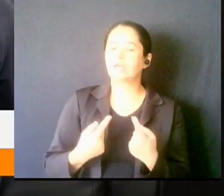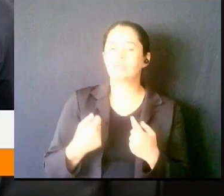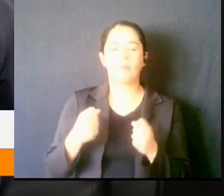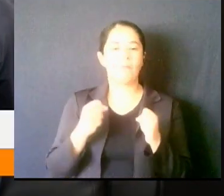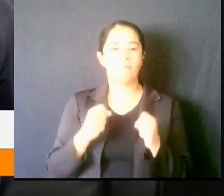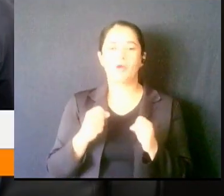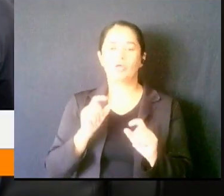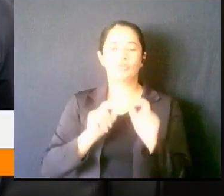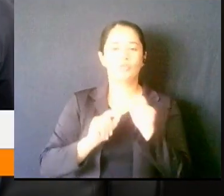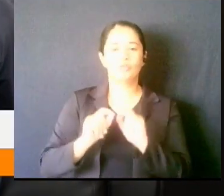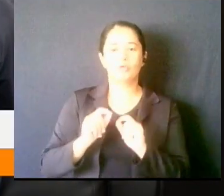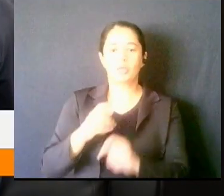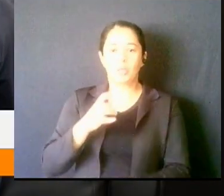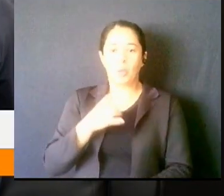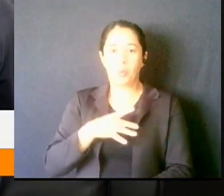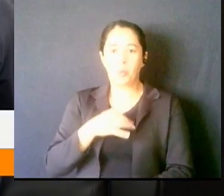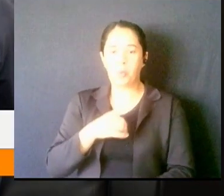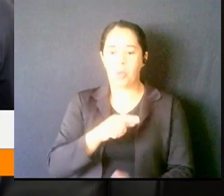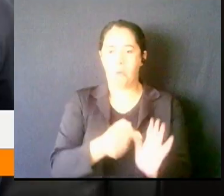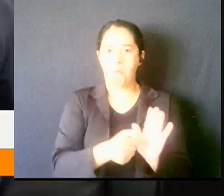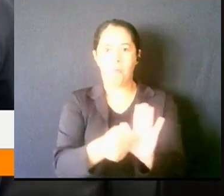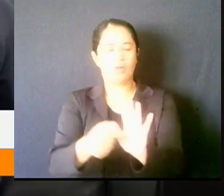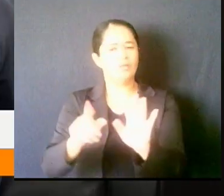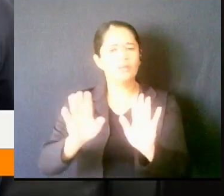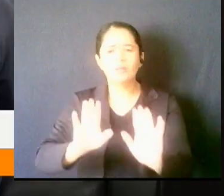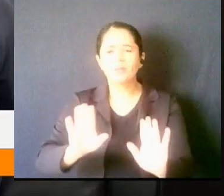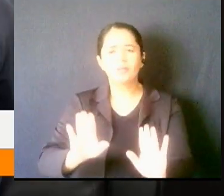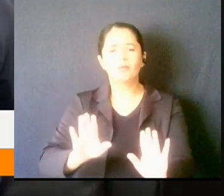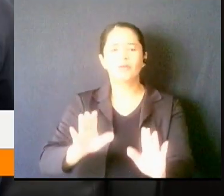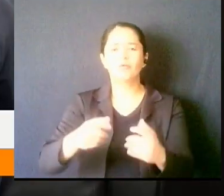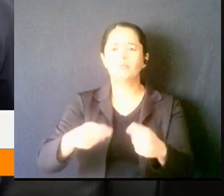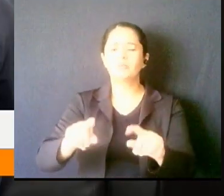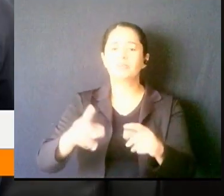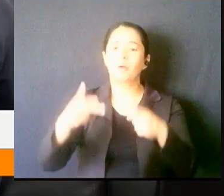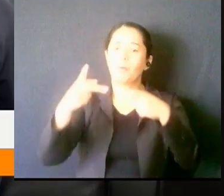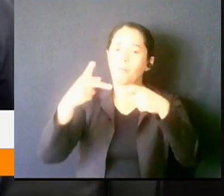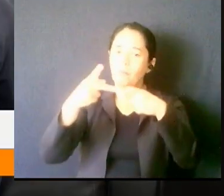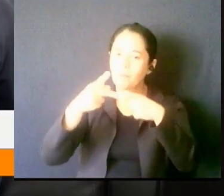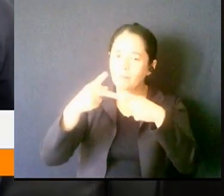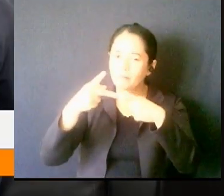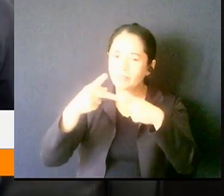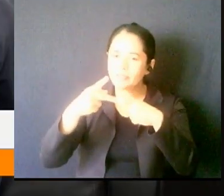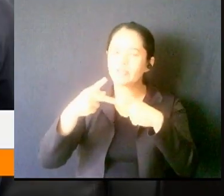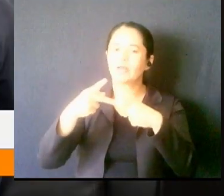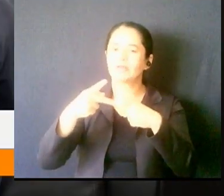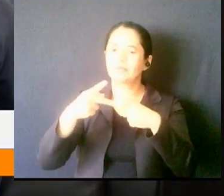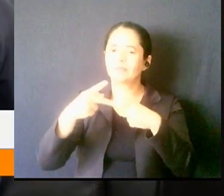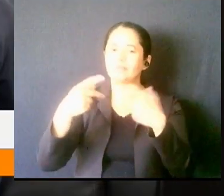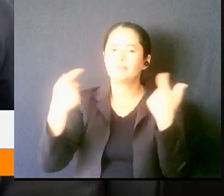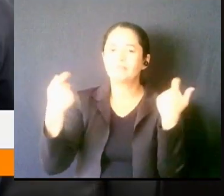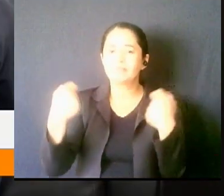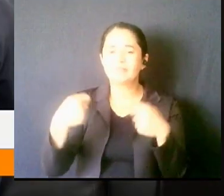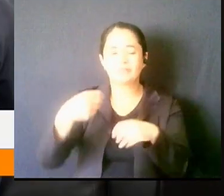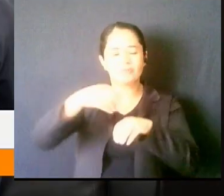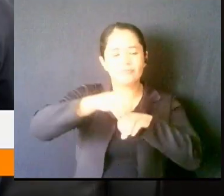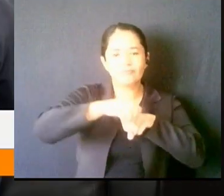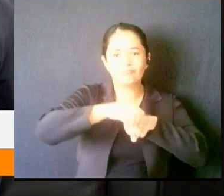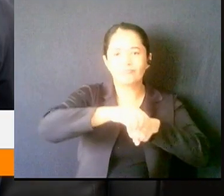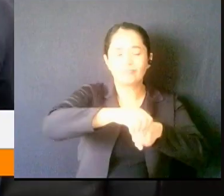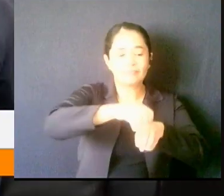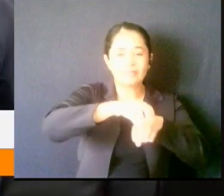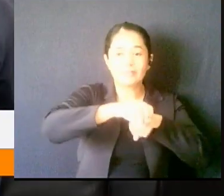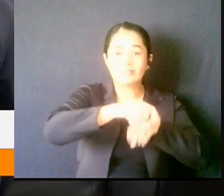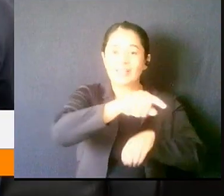medo. Então, eu acho importante que o pediatra e o médico da unidade básica orientem os pais desde a